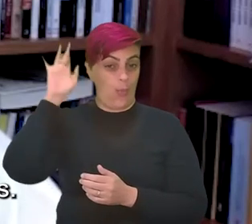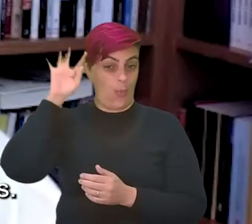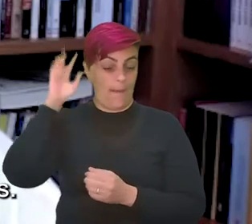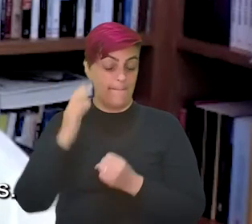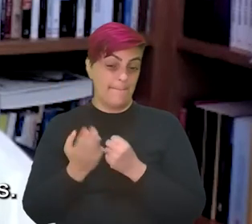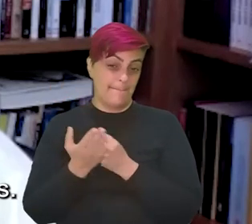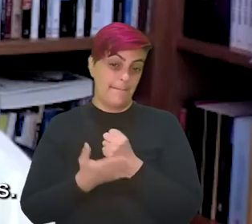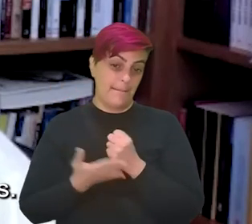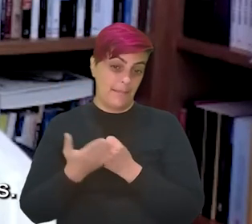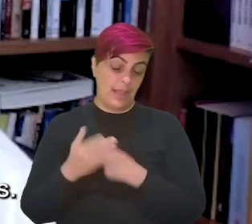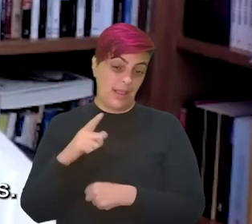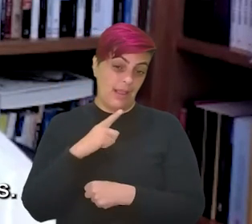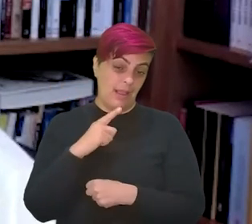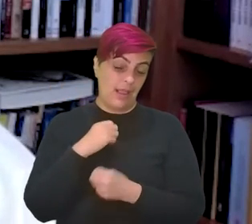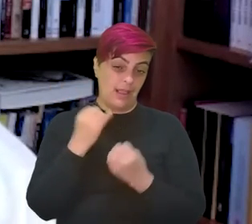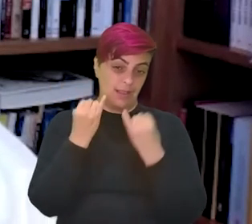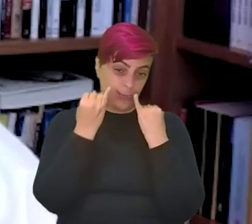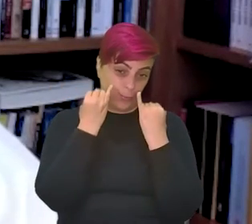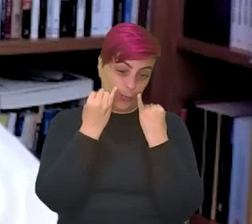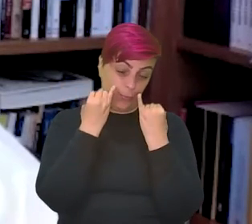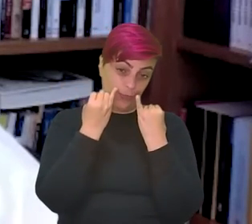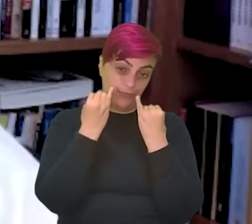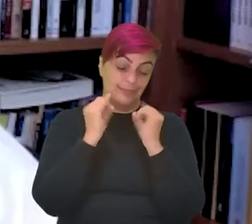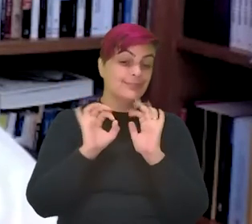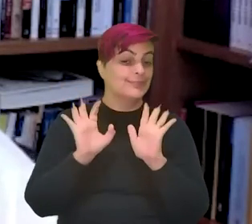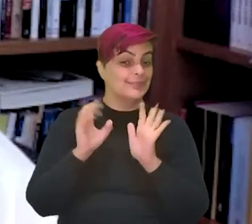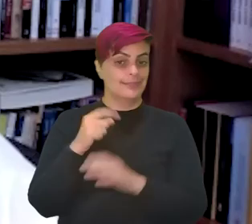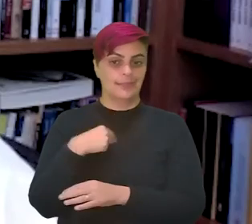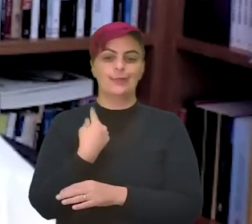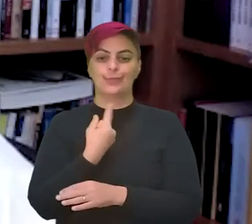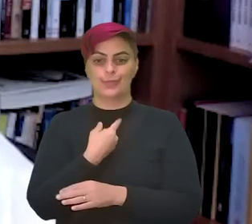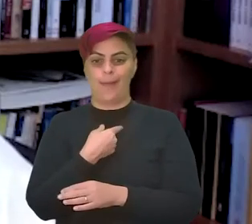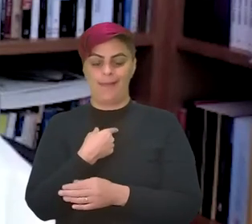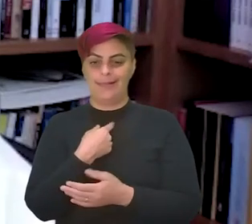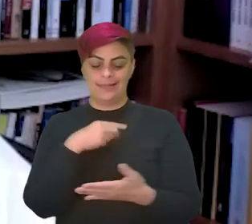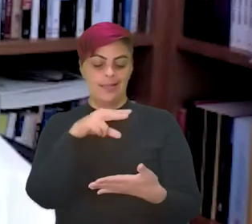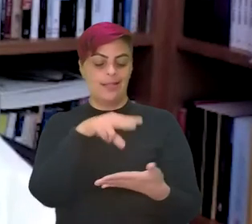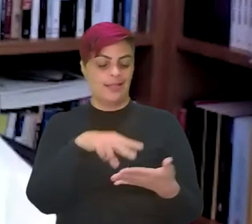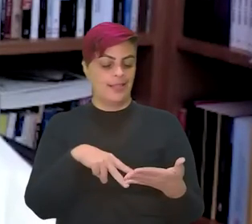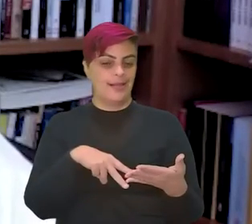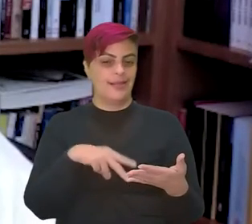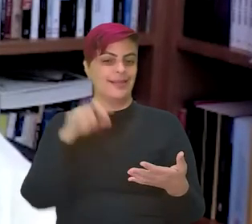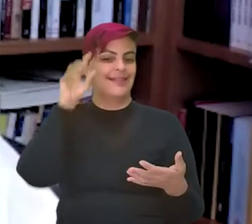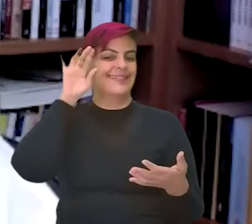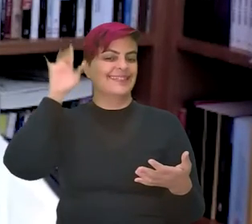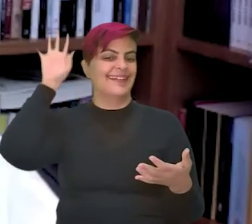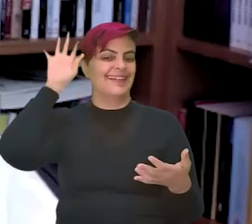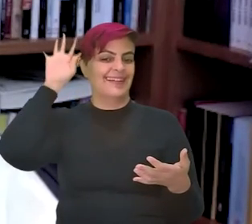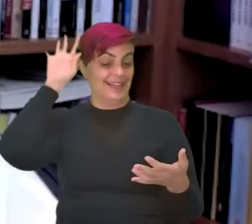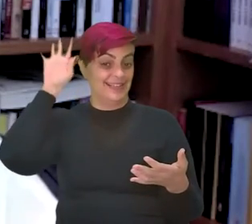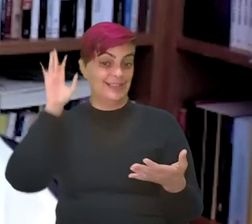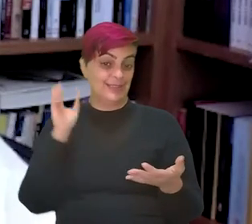imaginação baseada em informações. Mas nós viajamos no Pula, né,